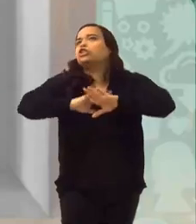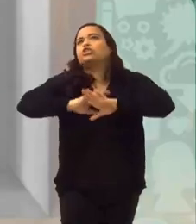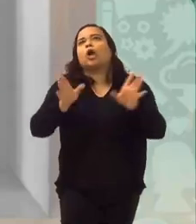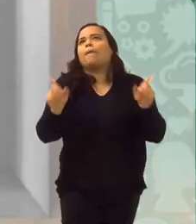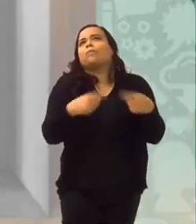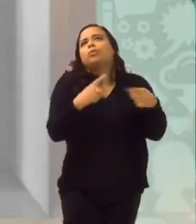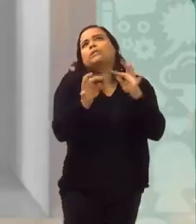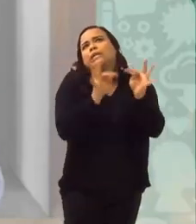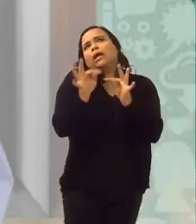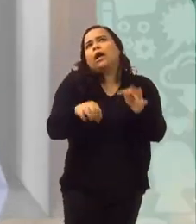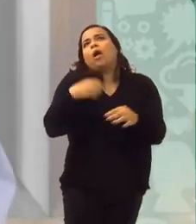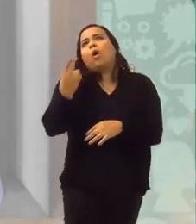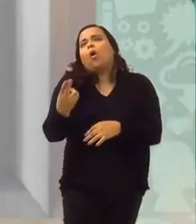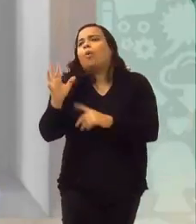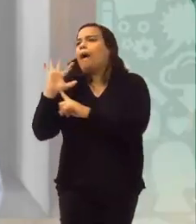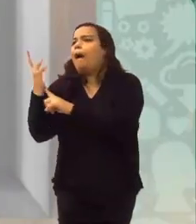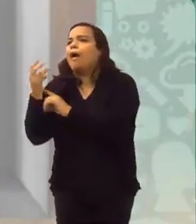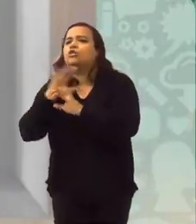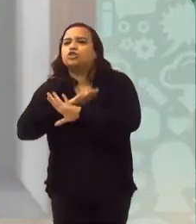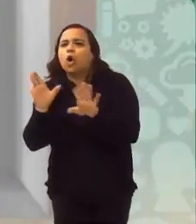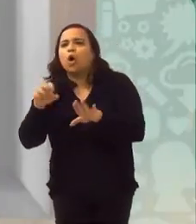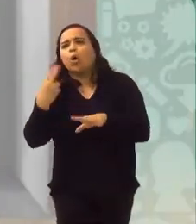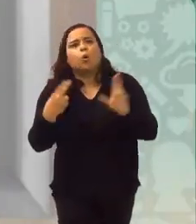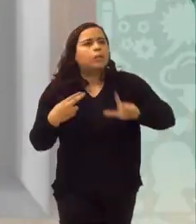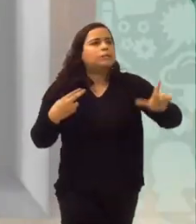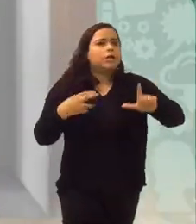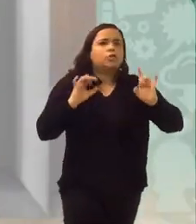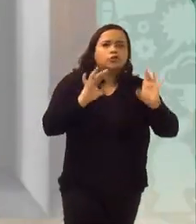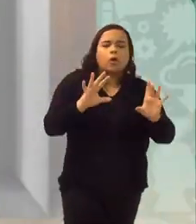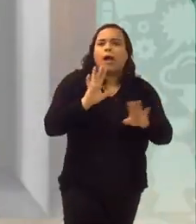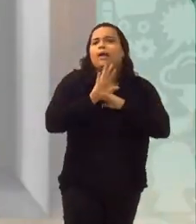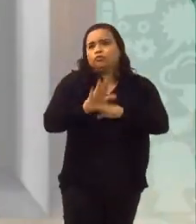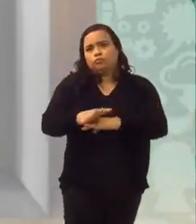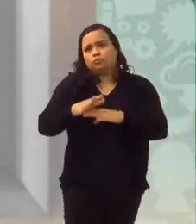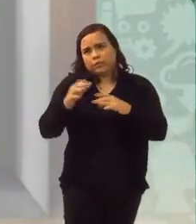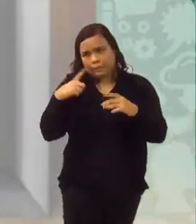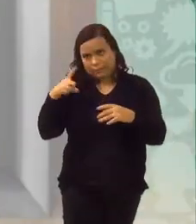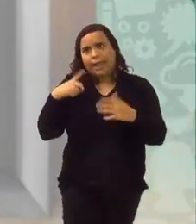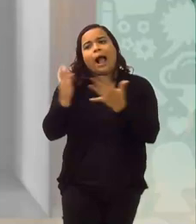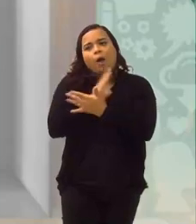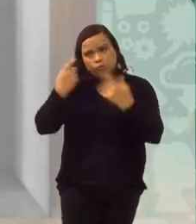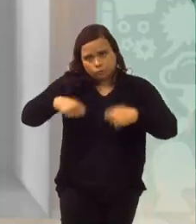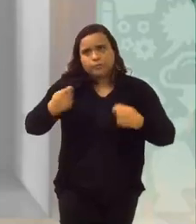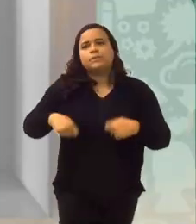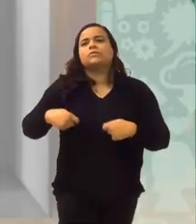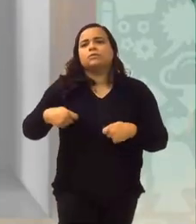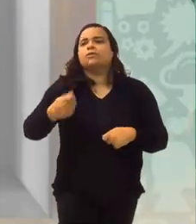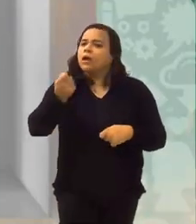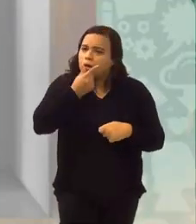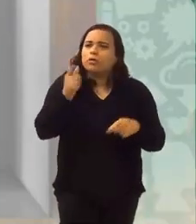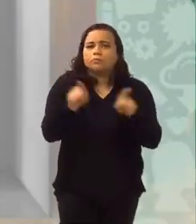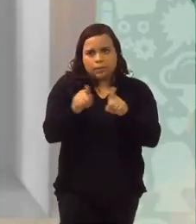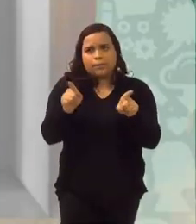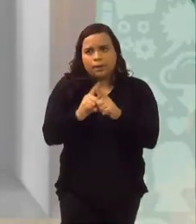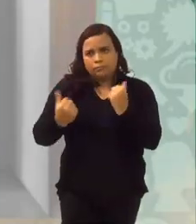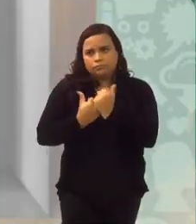pessoa que está em casa não achar que ou só a música, ou só a arte, a literatura podem funcionar. Existem casos